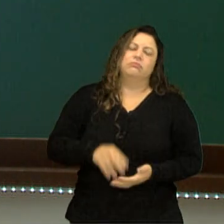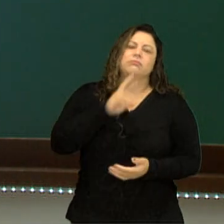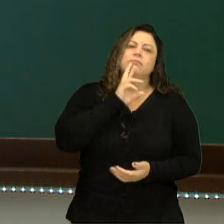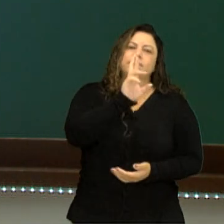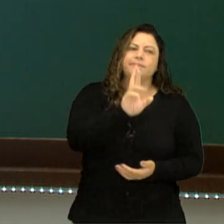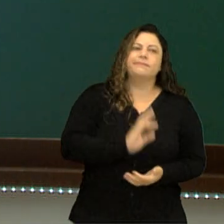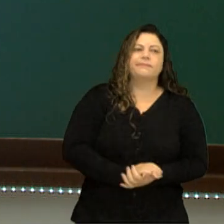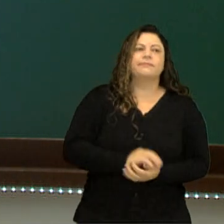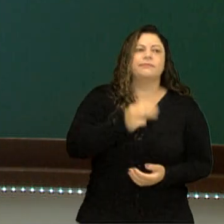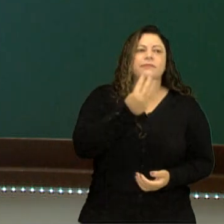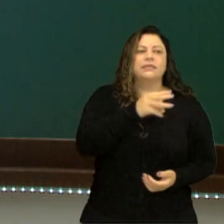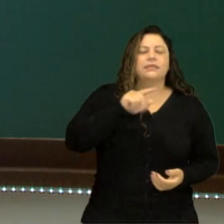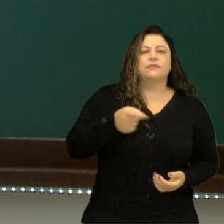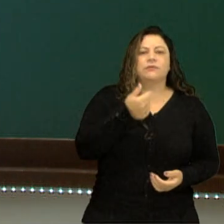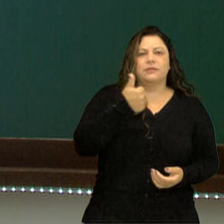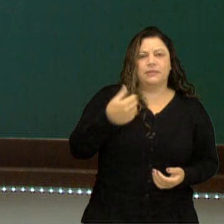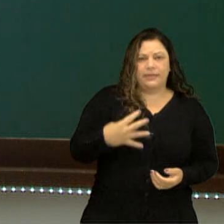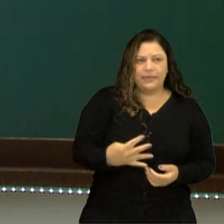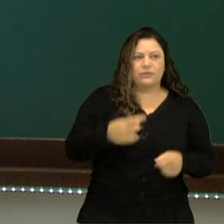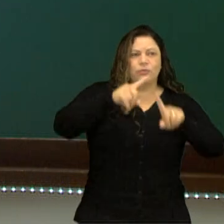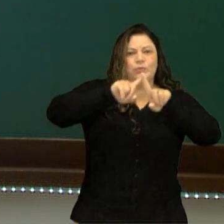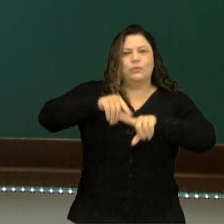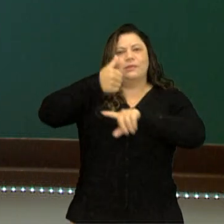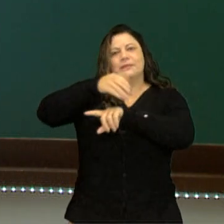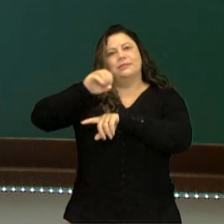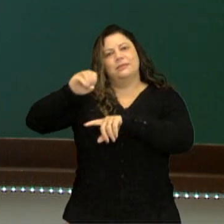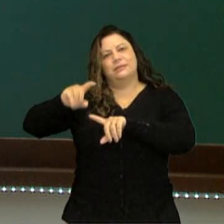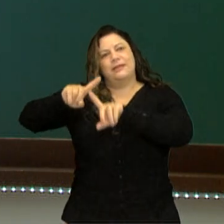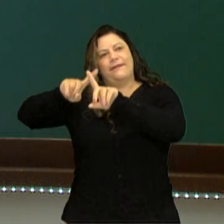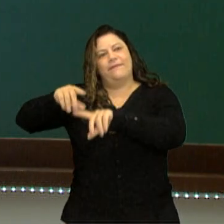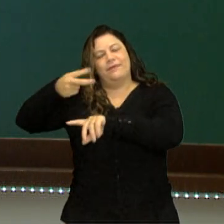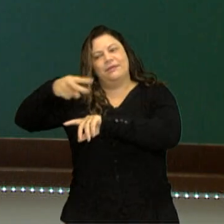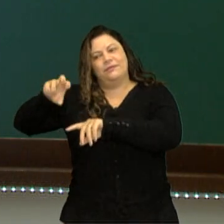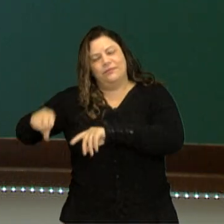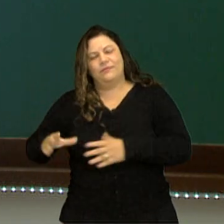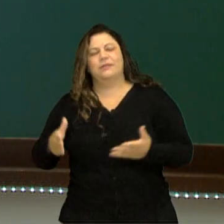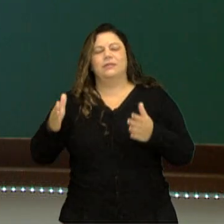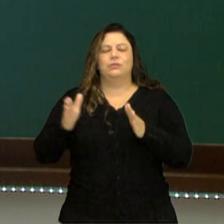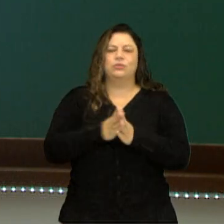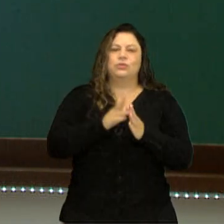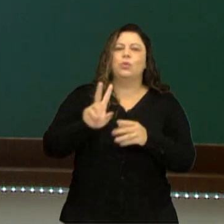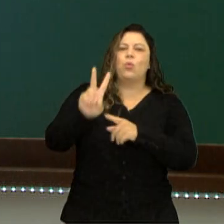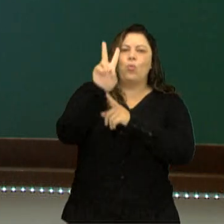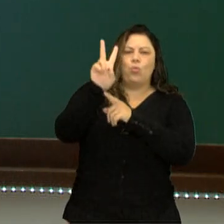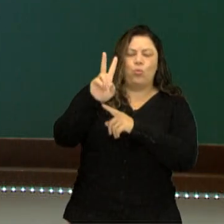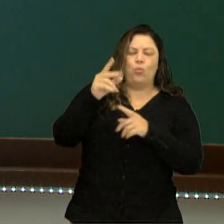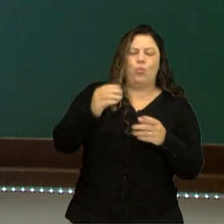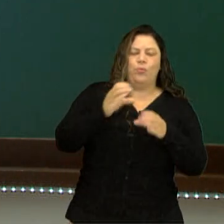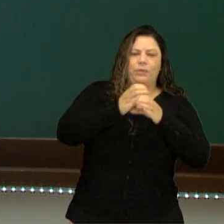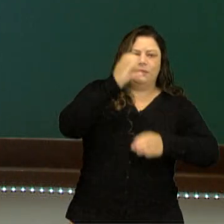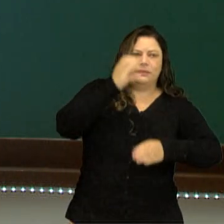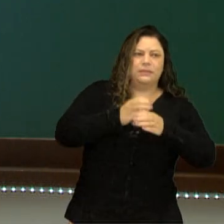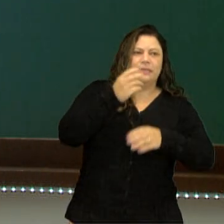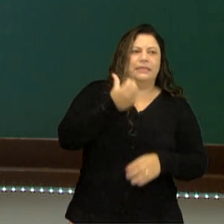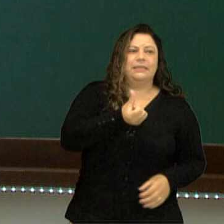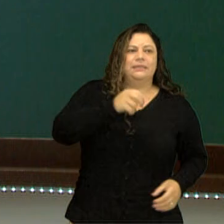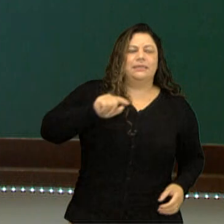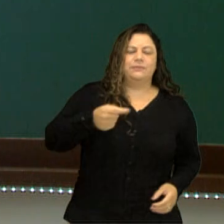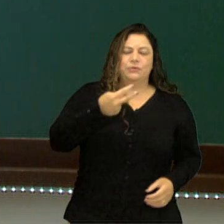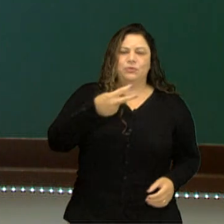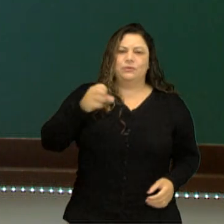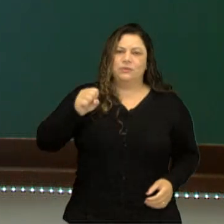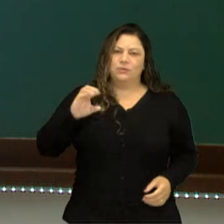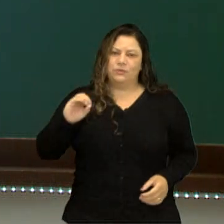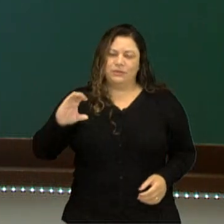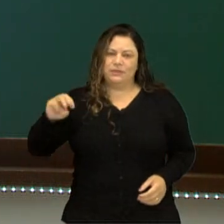fazendo 3,14 vezes 100 vezes 20, portanto, o volume do cilindro procurado, 6.280